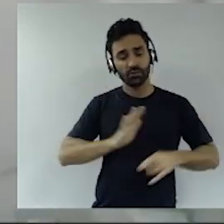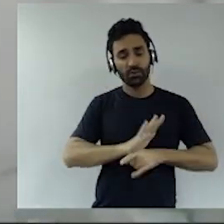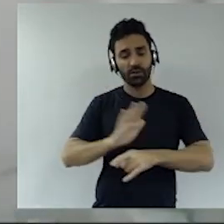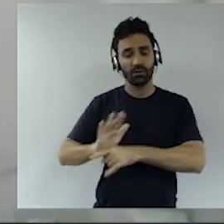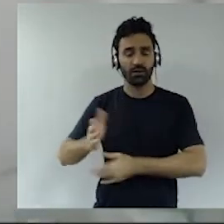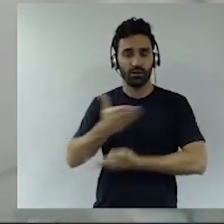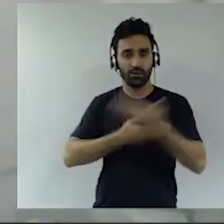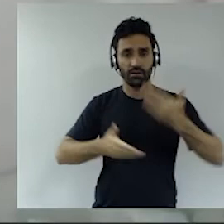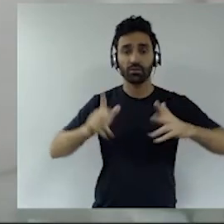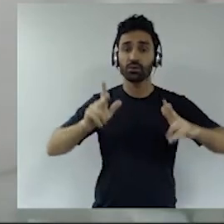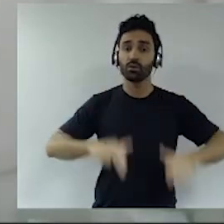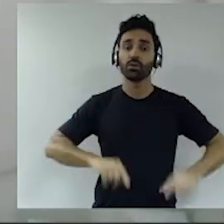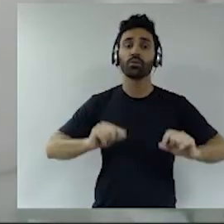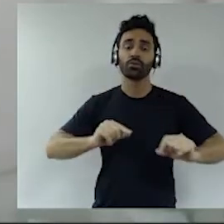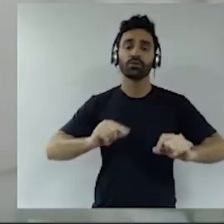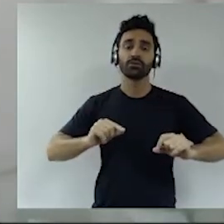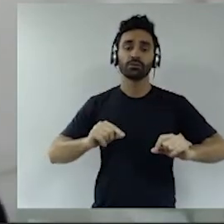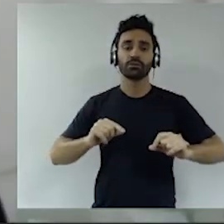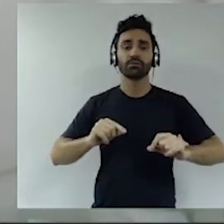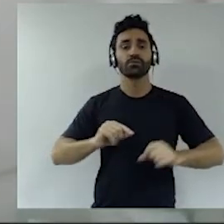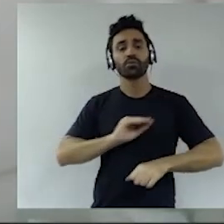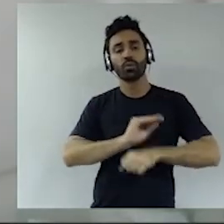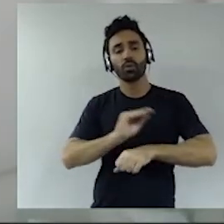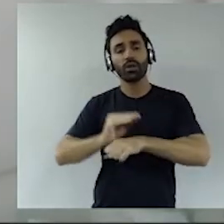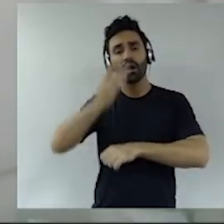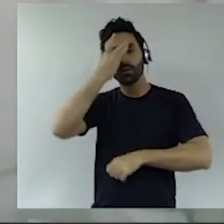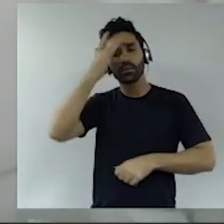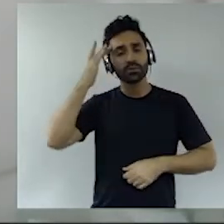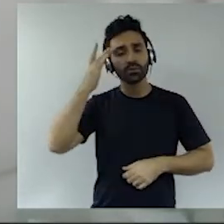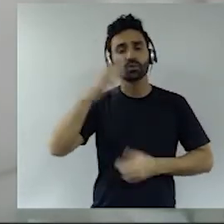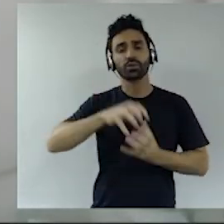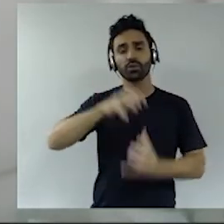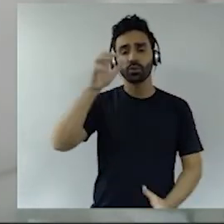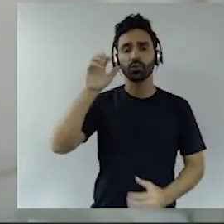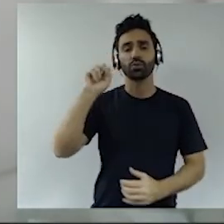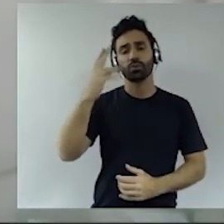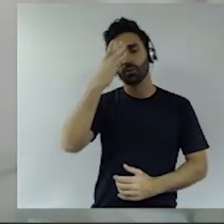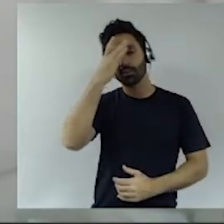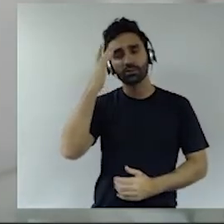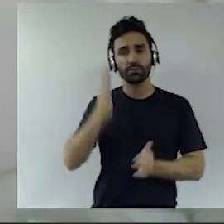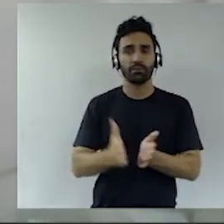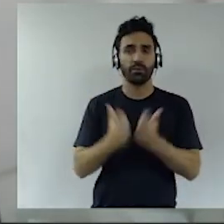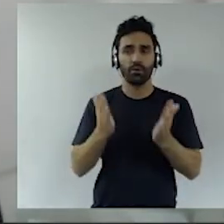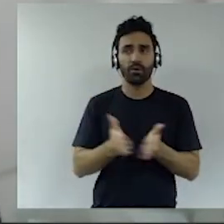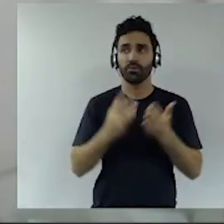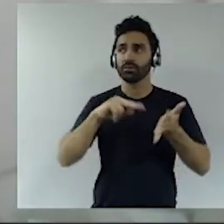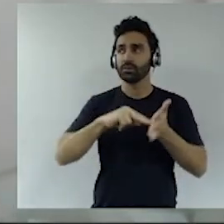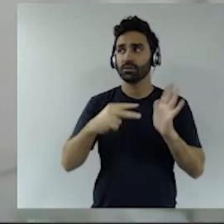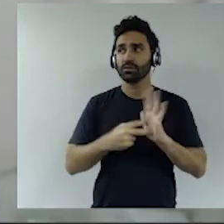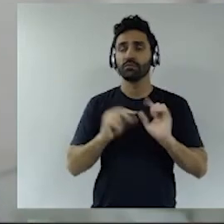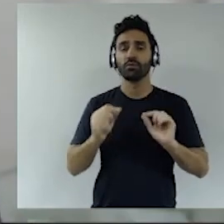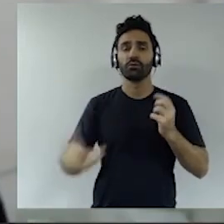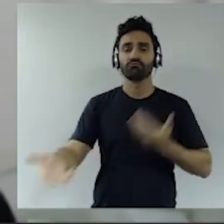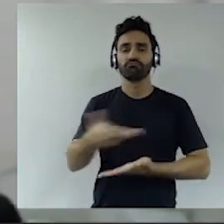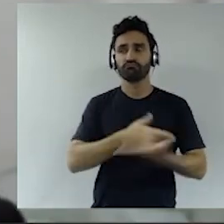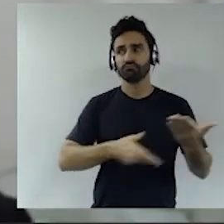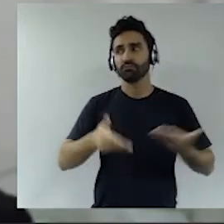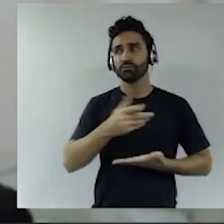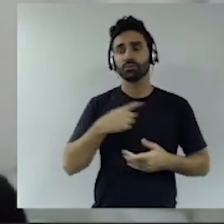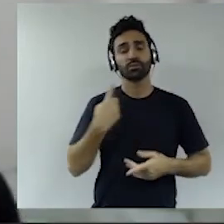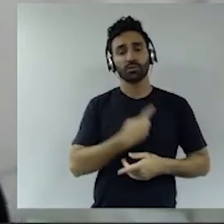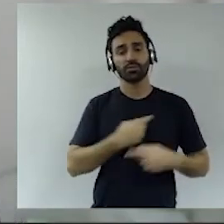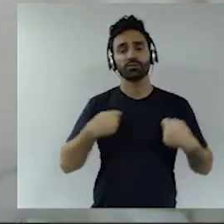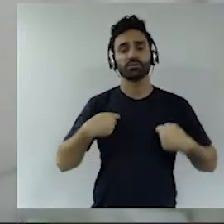a cultura do cuidado com os idosos e mais carentes. Isso caracteriza a fraternidade. Devemos